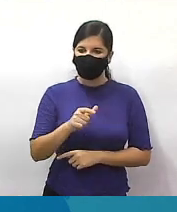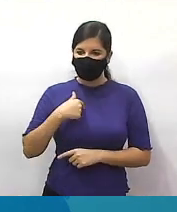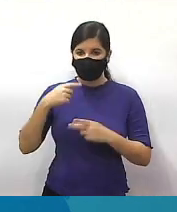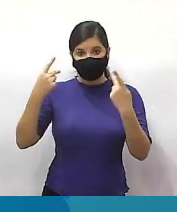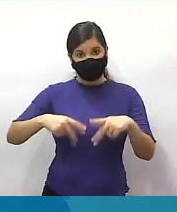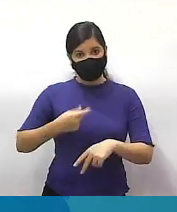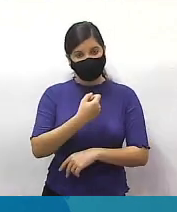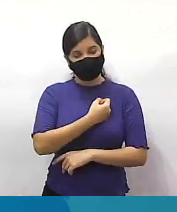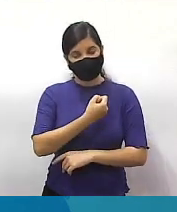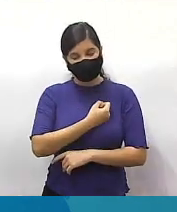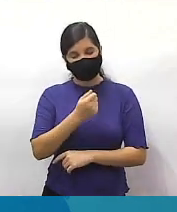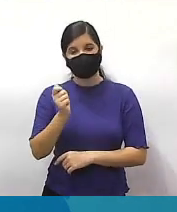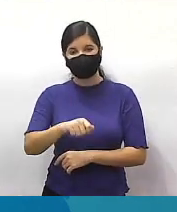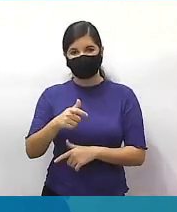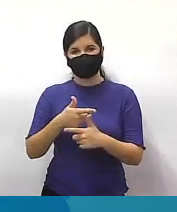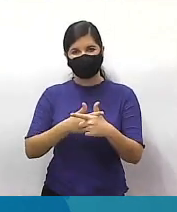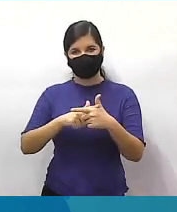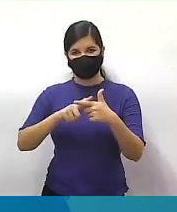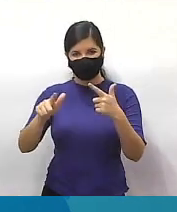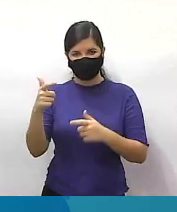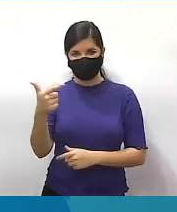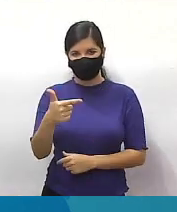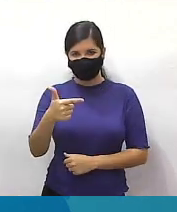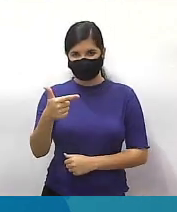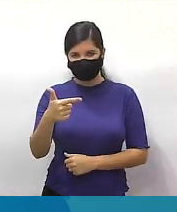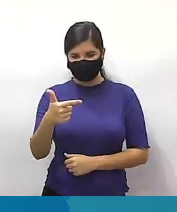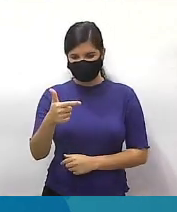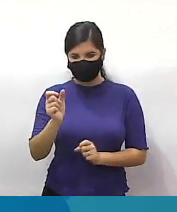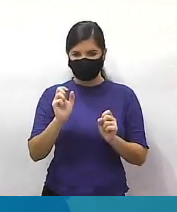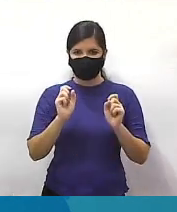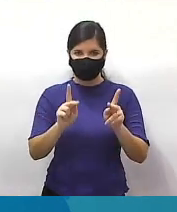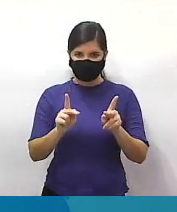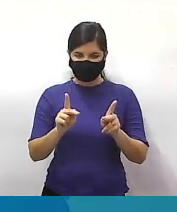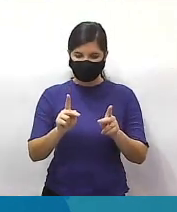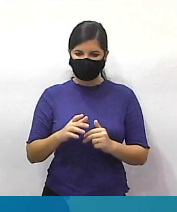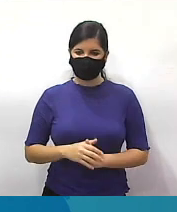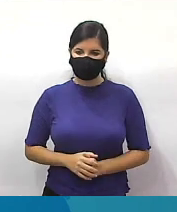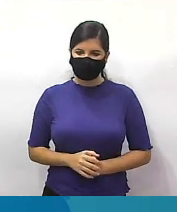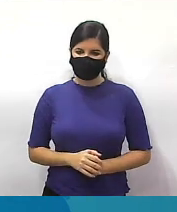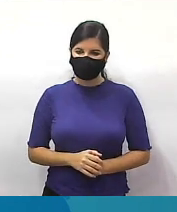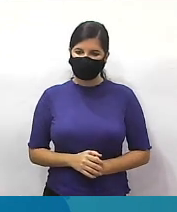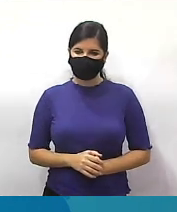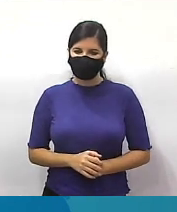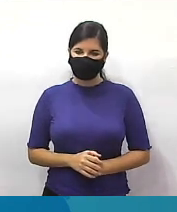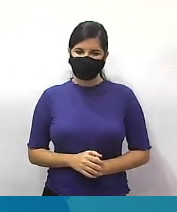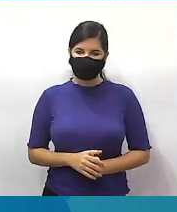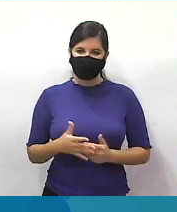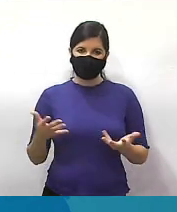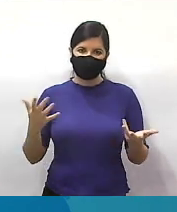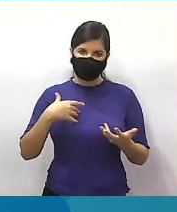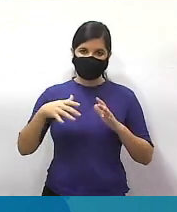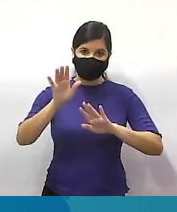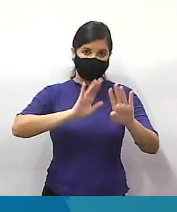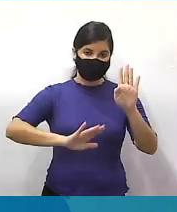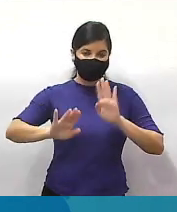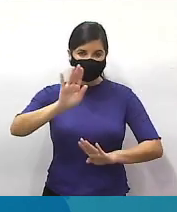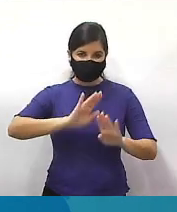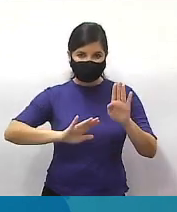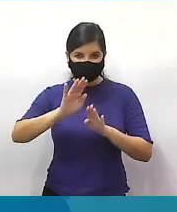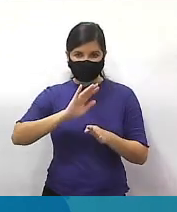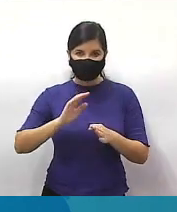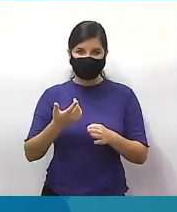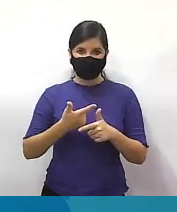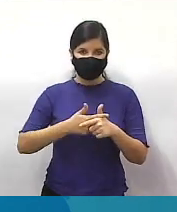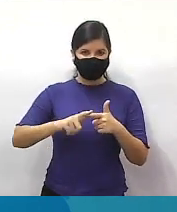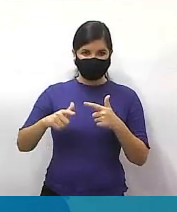mesmo número também é divisível por 2, ok? E aí nós vamos ter muito cuidado aí, os que